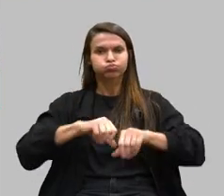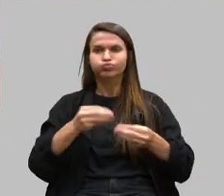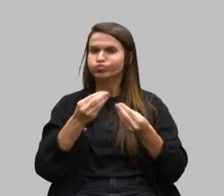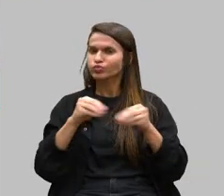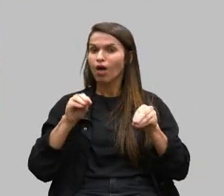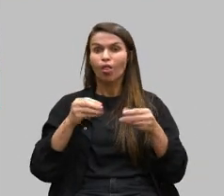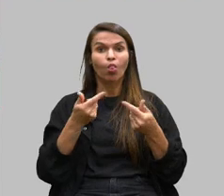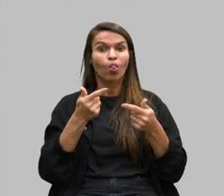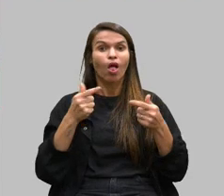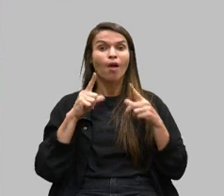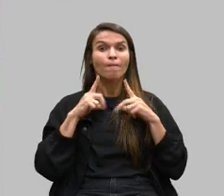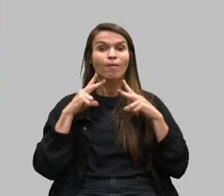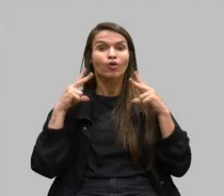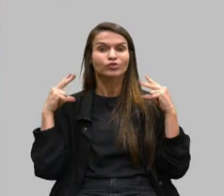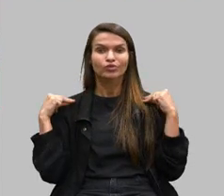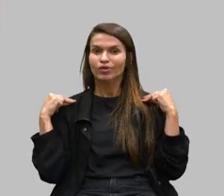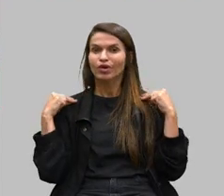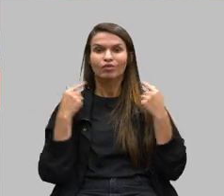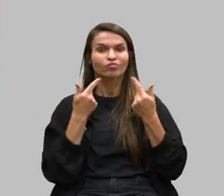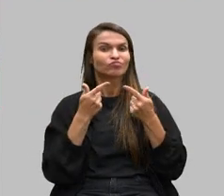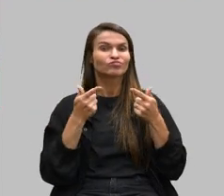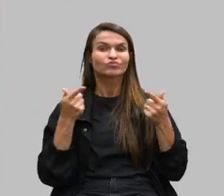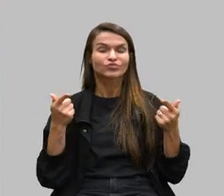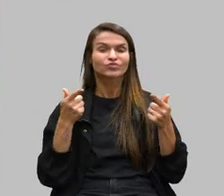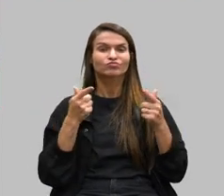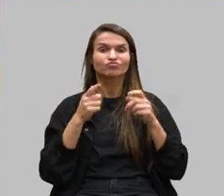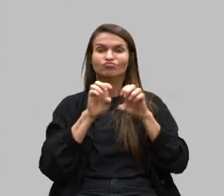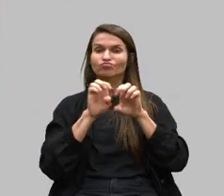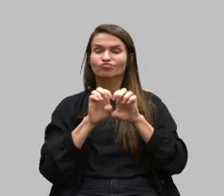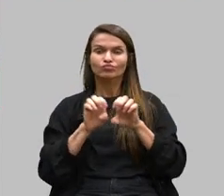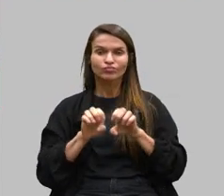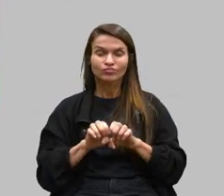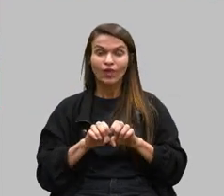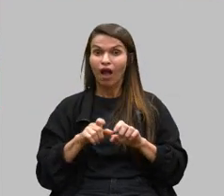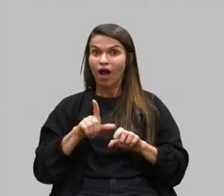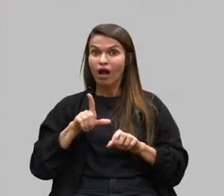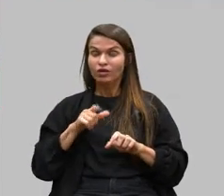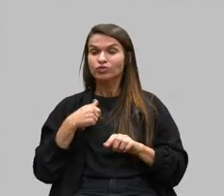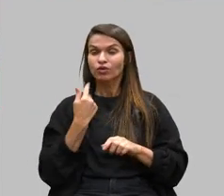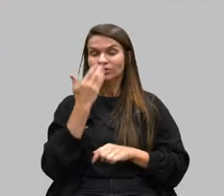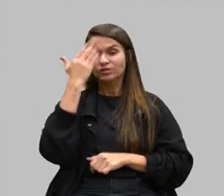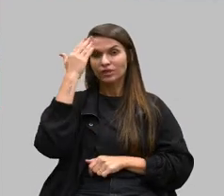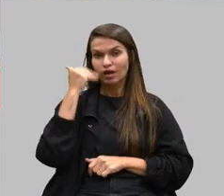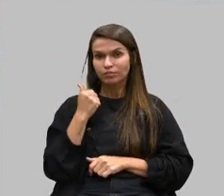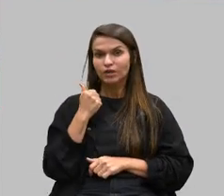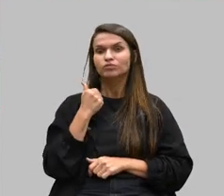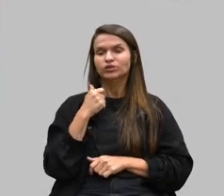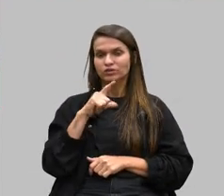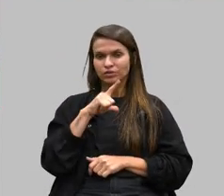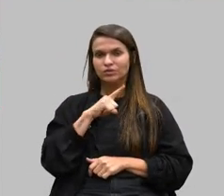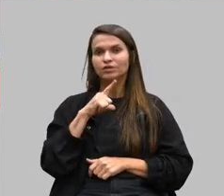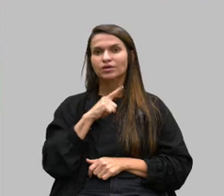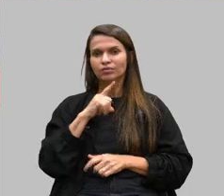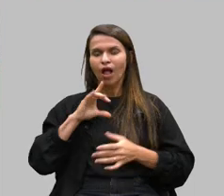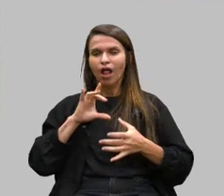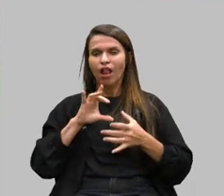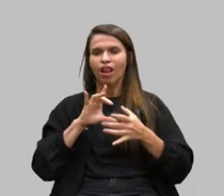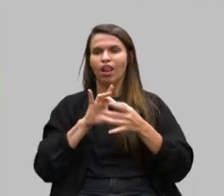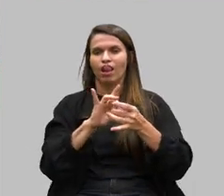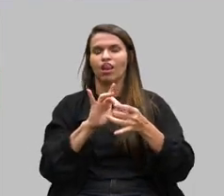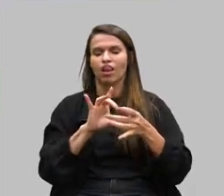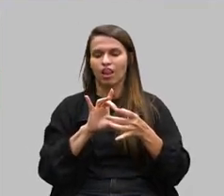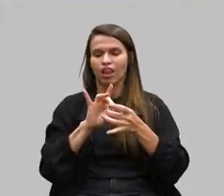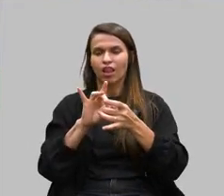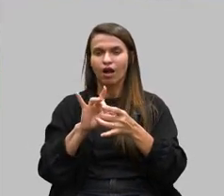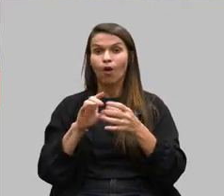motorista nós não temos infraestrutura e nós antes de tudo sabemos que temos que ligar as pontas